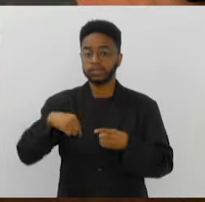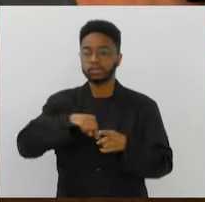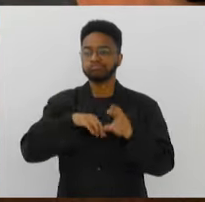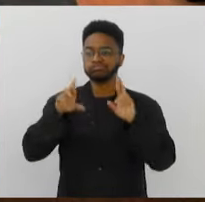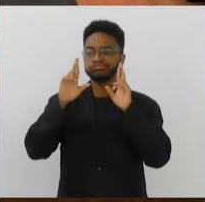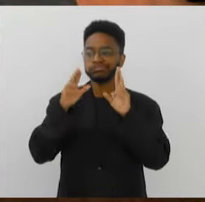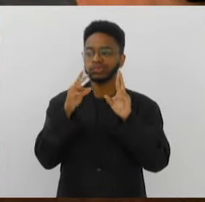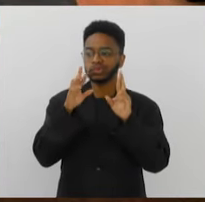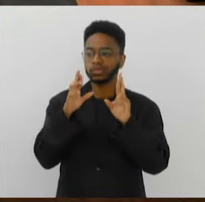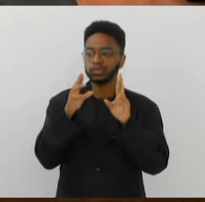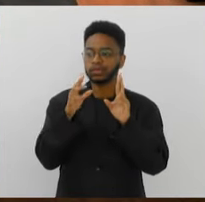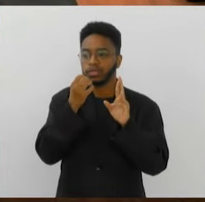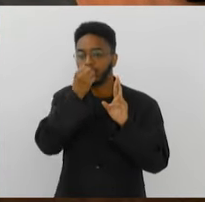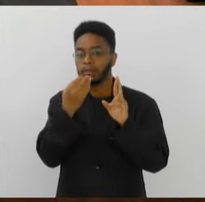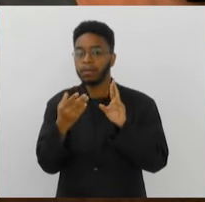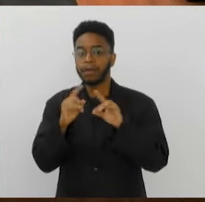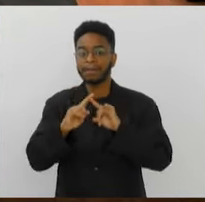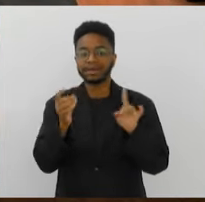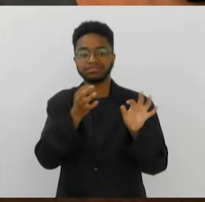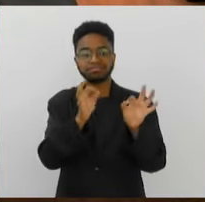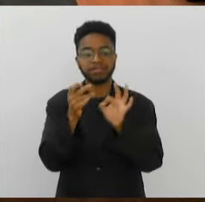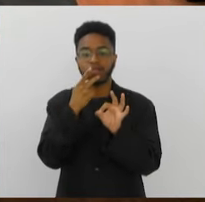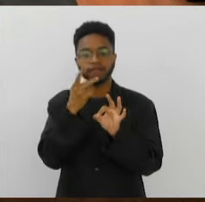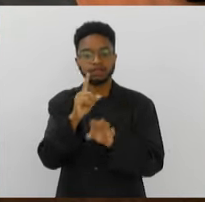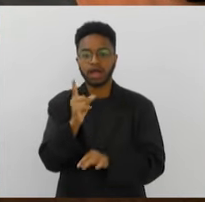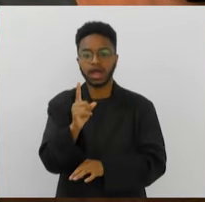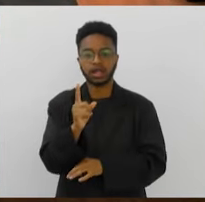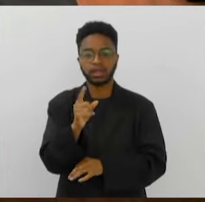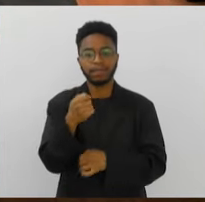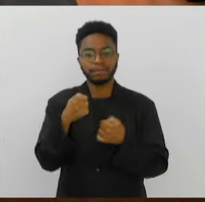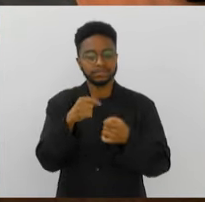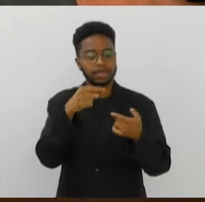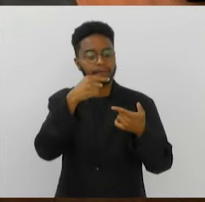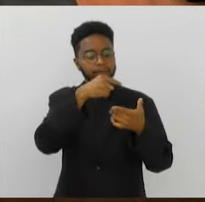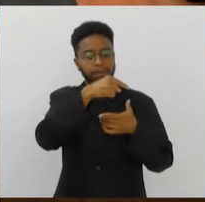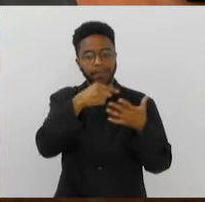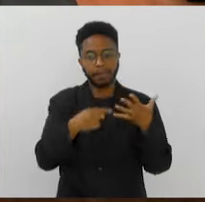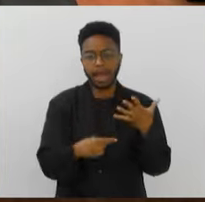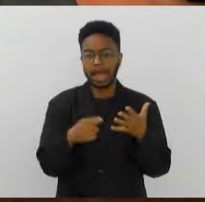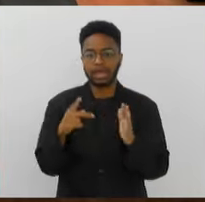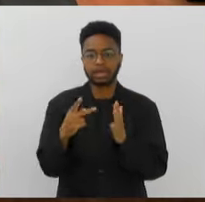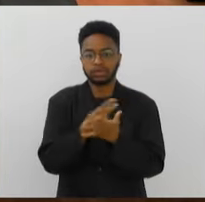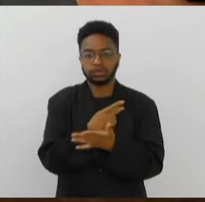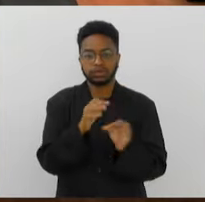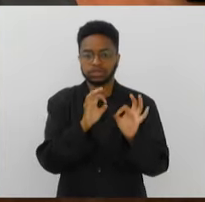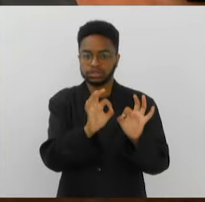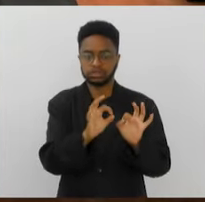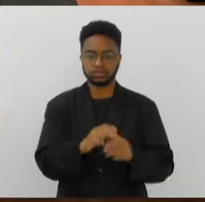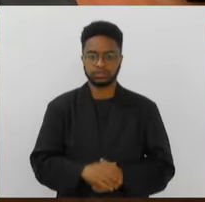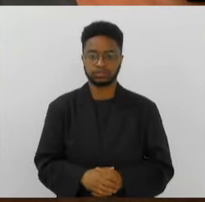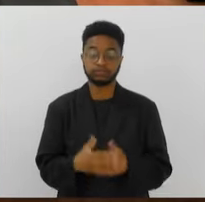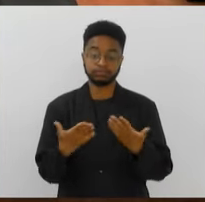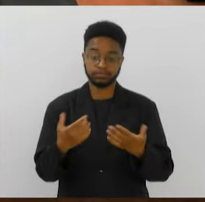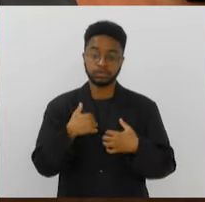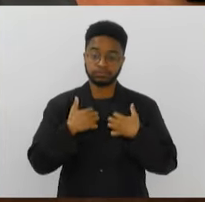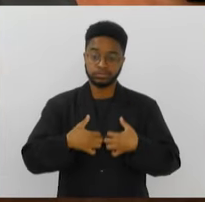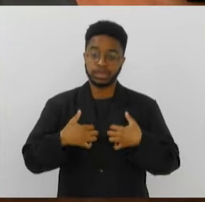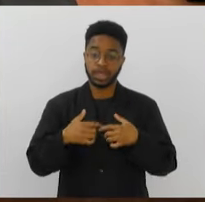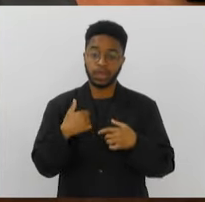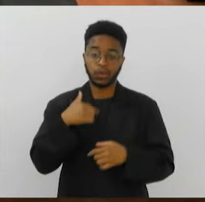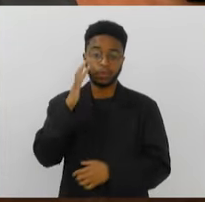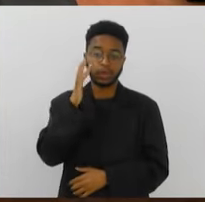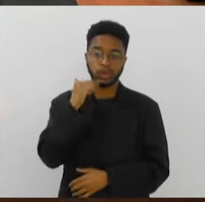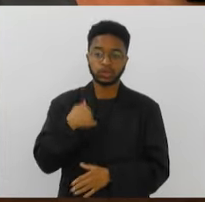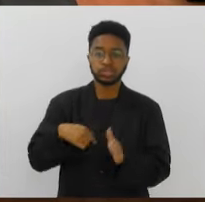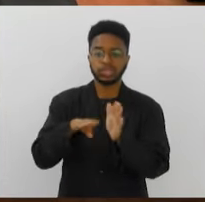bom, mas ninguém chega e fala, ó, tem que ser assim, tem que ser assado. Pô, irritante, cara. Eu achava que eu fosse chegar aqui